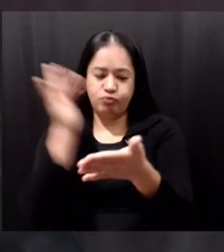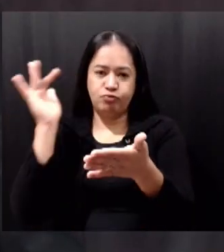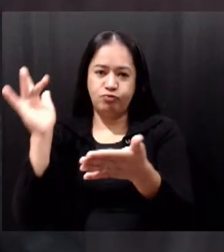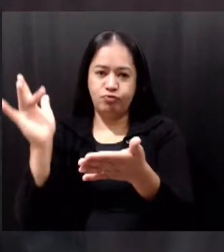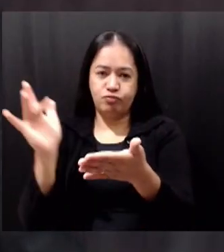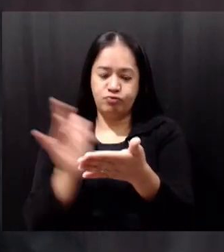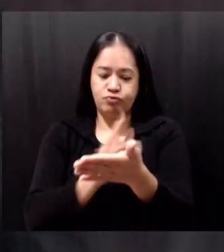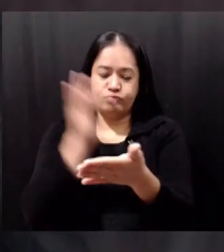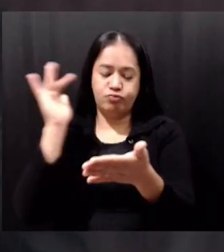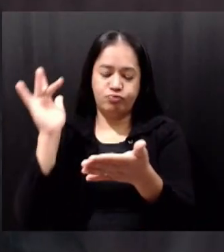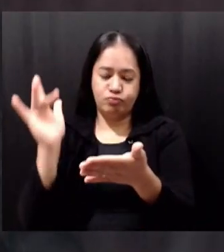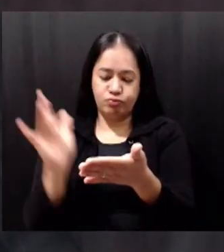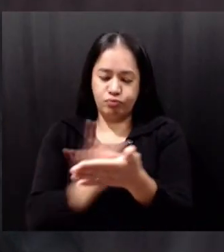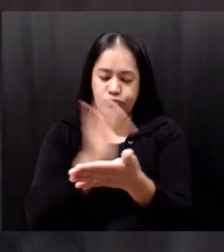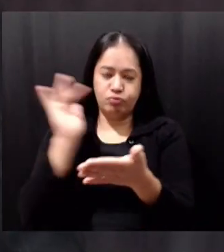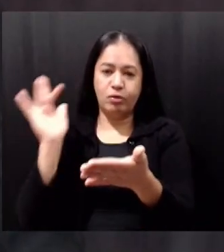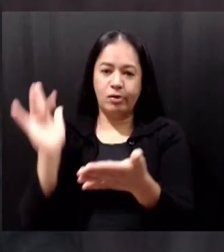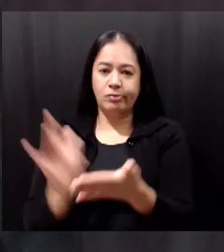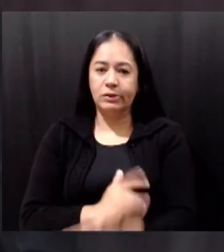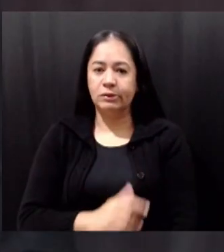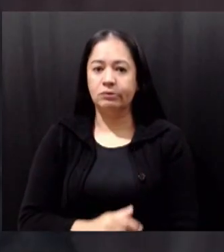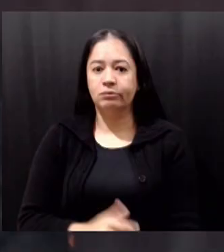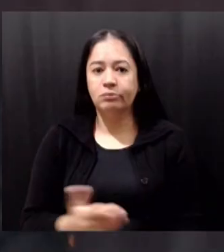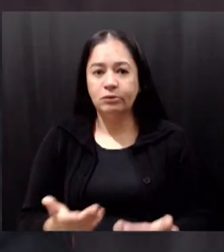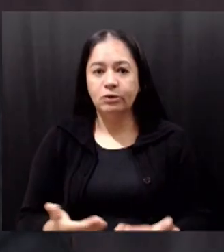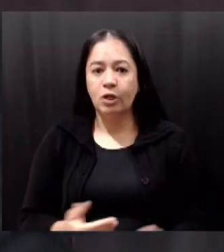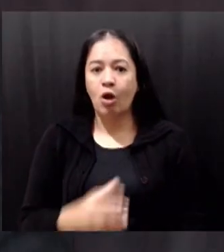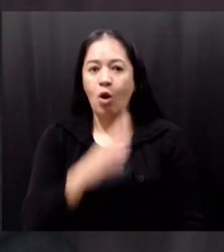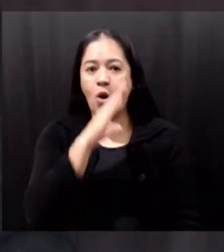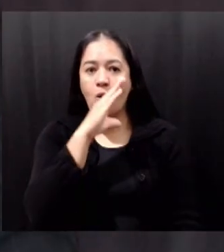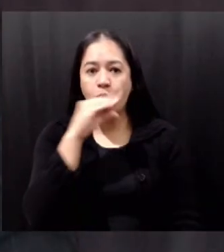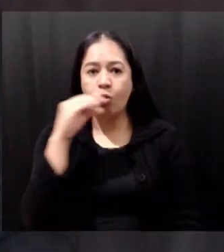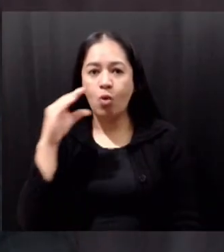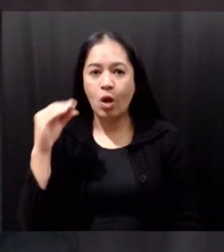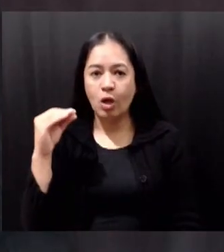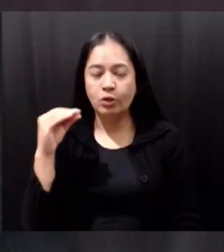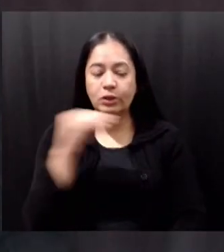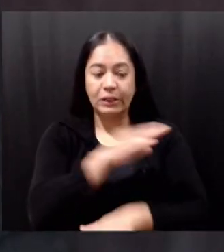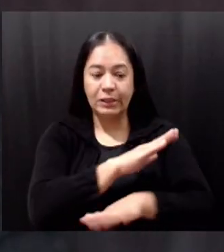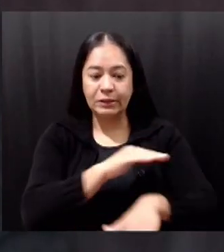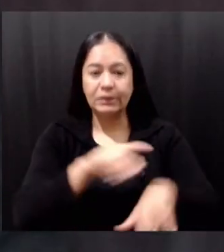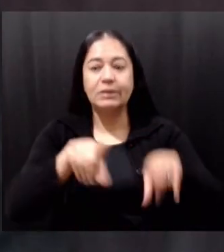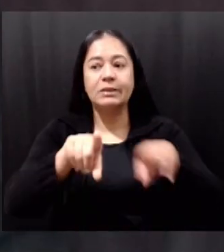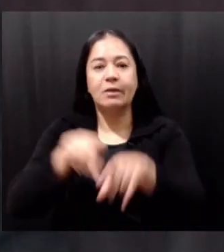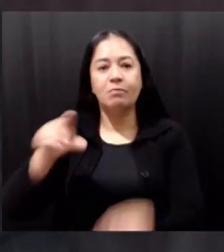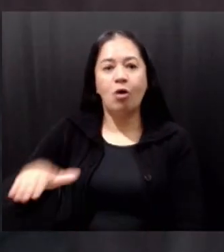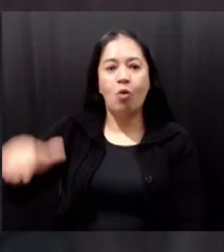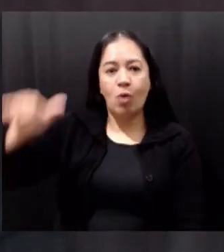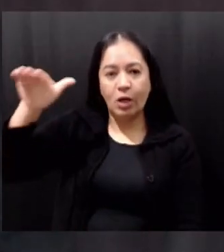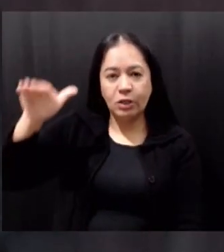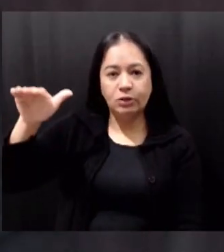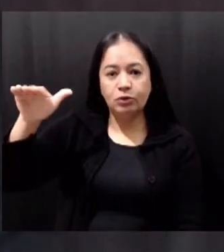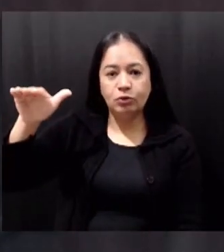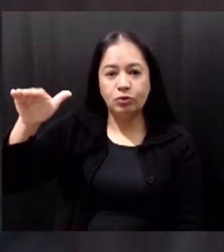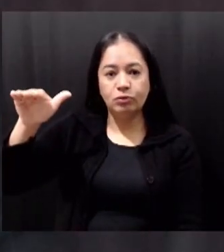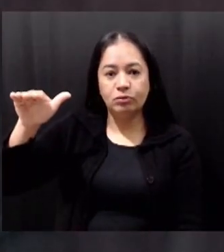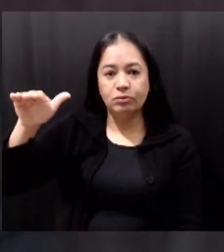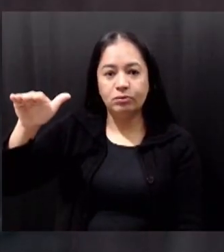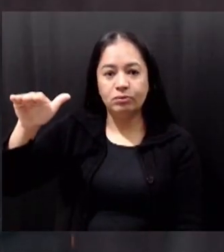né, o adolescente, a criança e o próprio adulto vai ficando ali meia